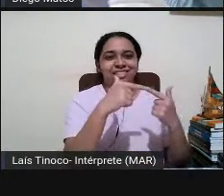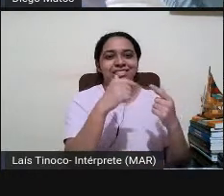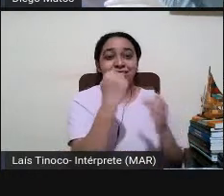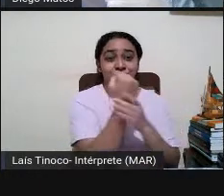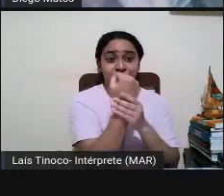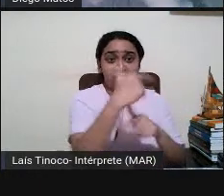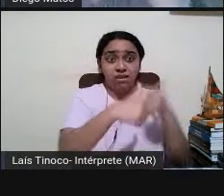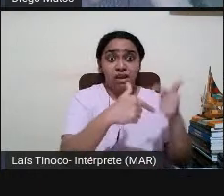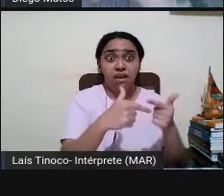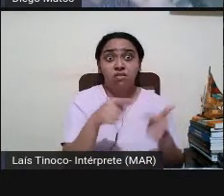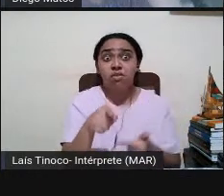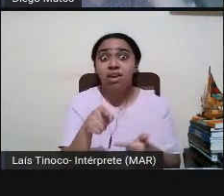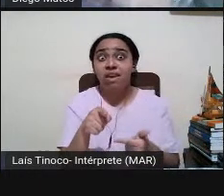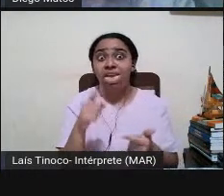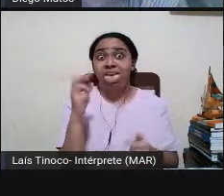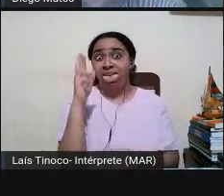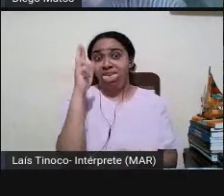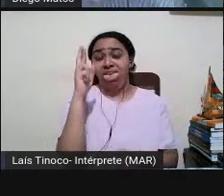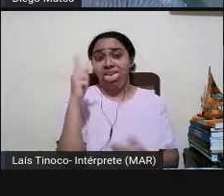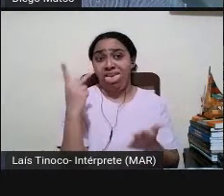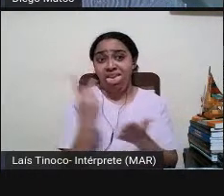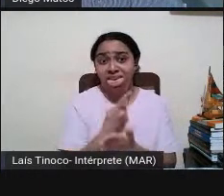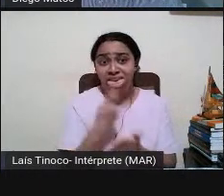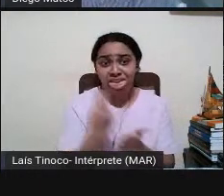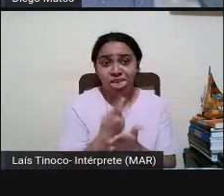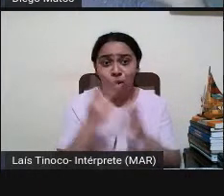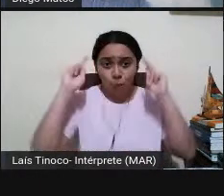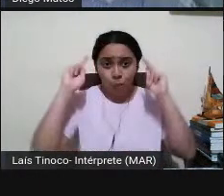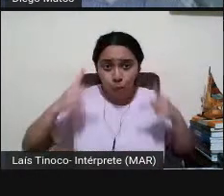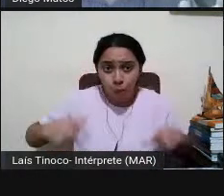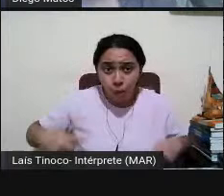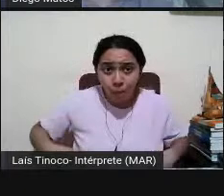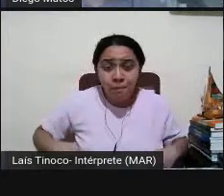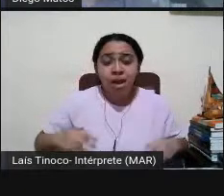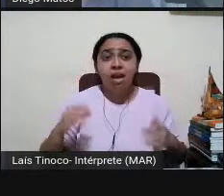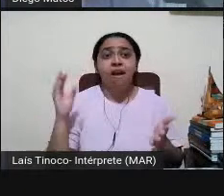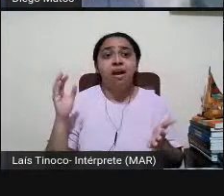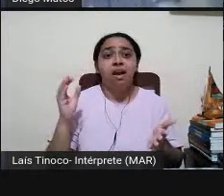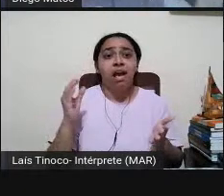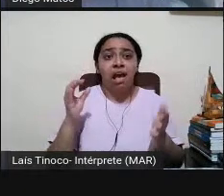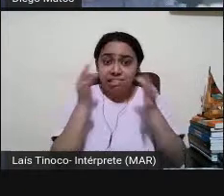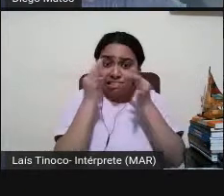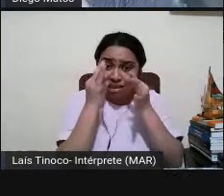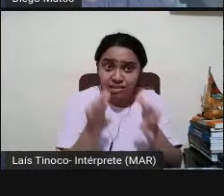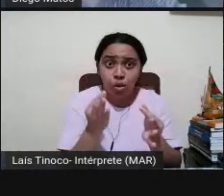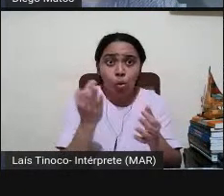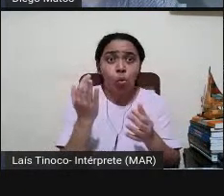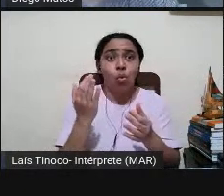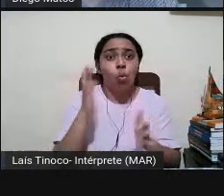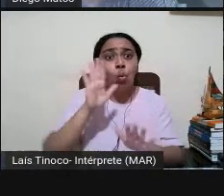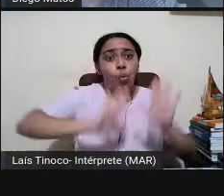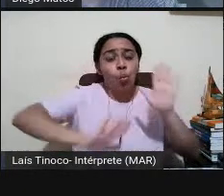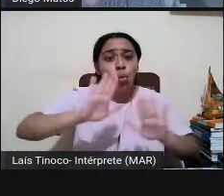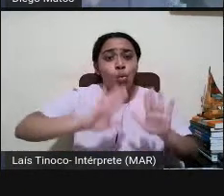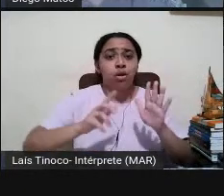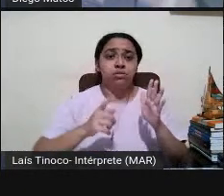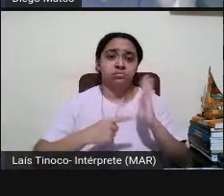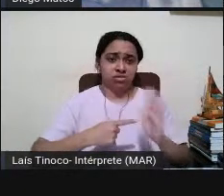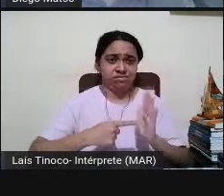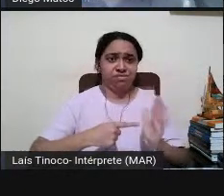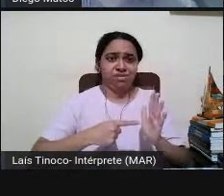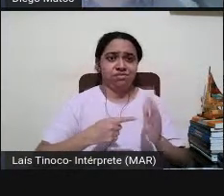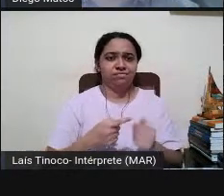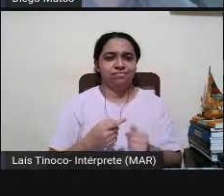negligência cara por conta de falta de cuidado e se adotar os devidos procedimentos relacionados à manutenção de equipamento de segurança do trabalho